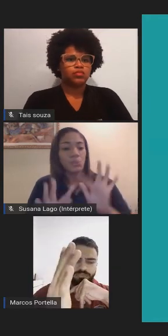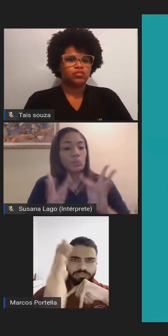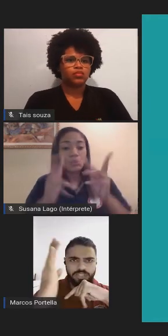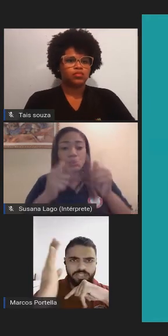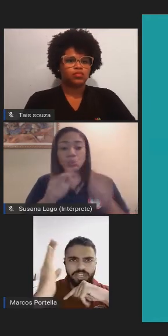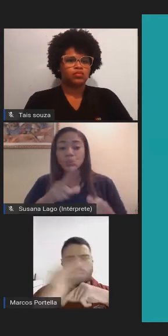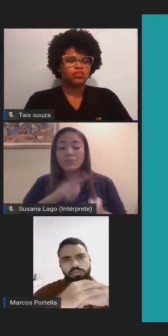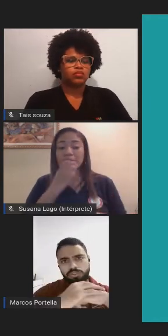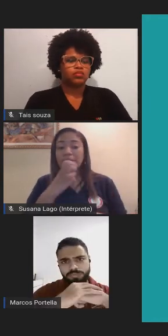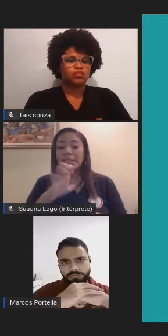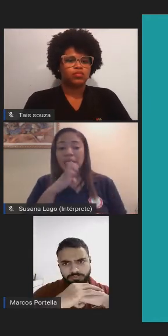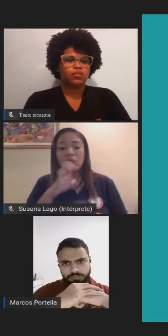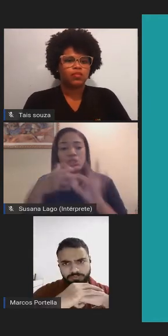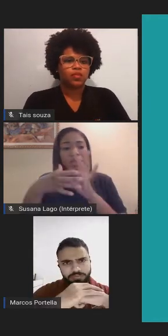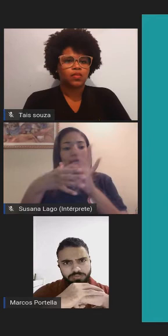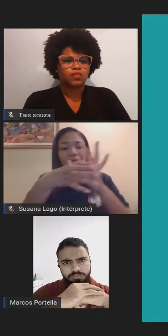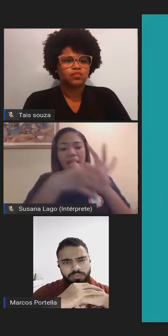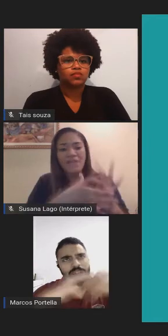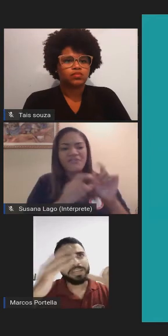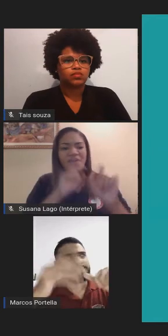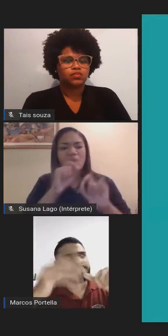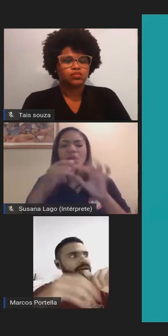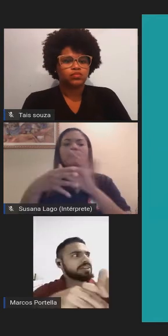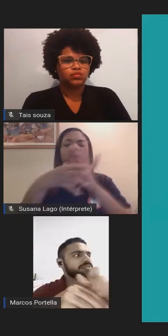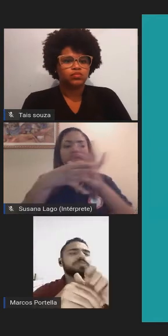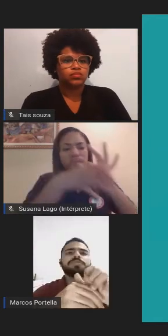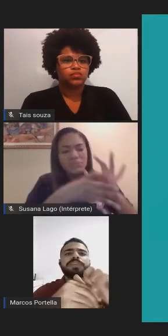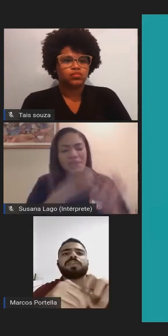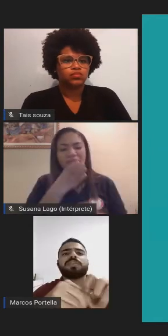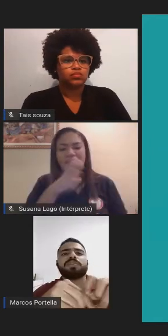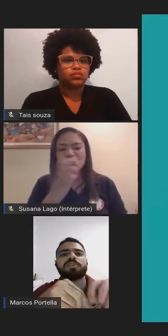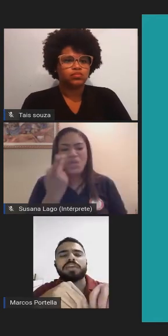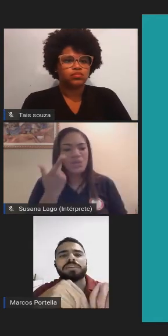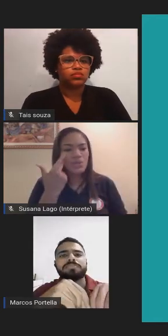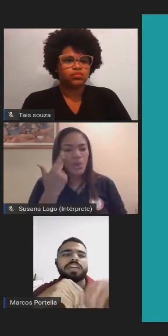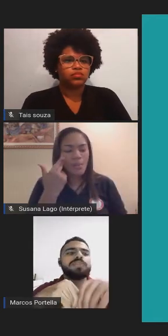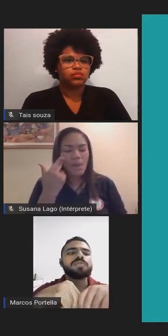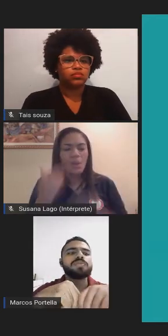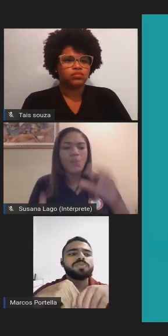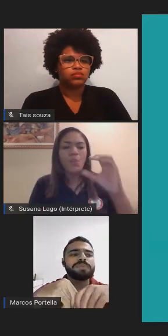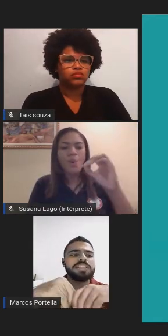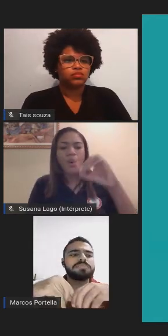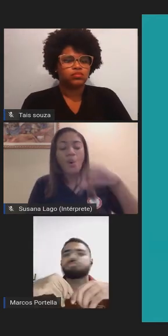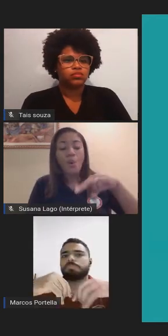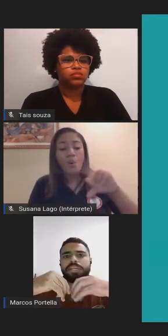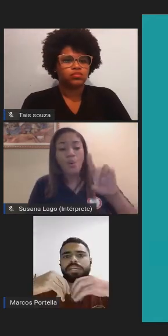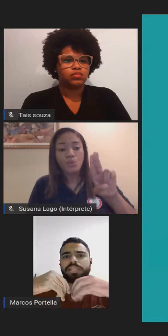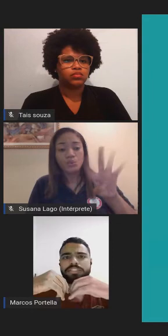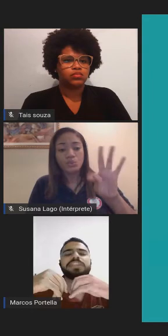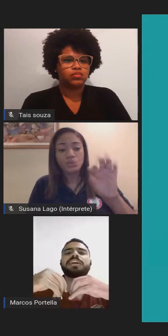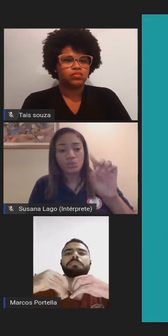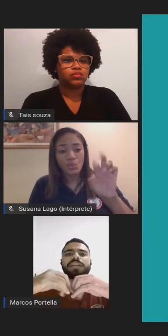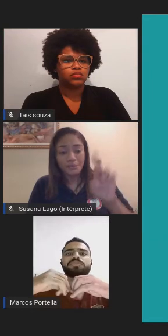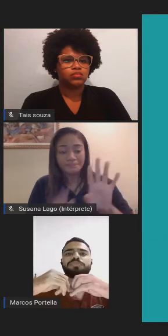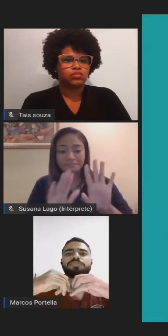normalmente, é um condutor. Mas, Marcos, um fusível quando queima, ele não conduz mais.